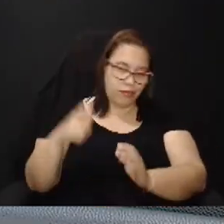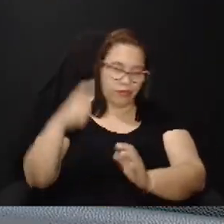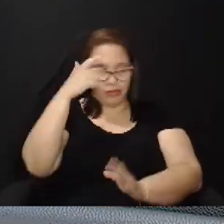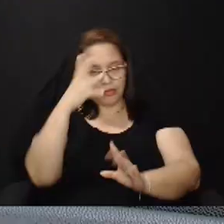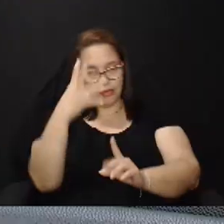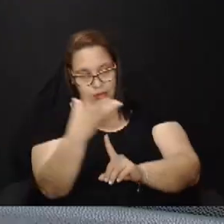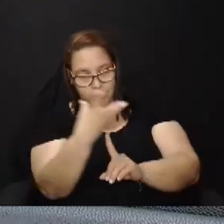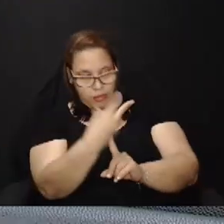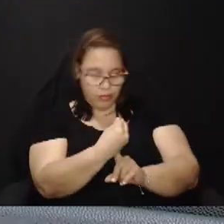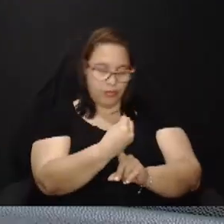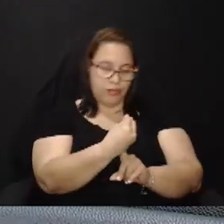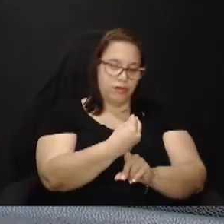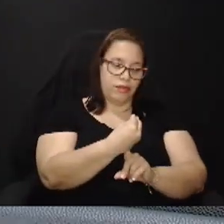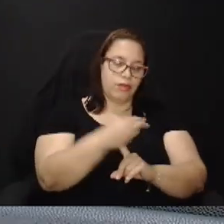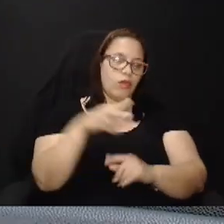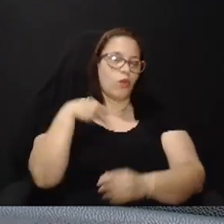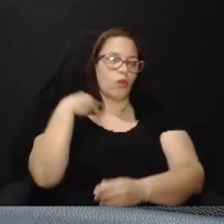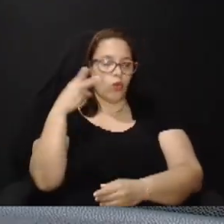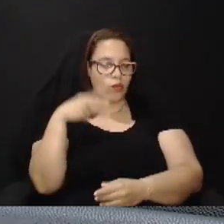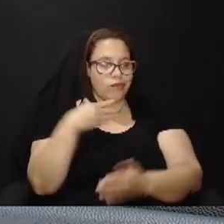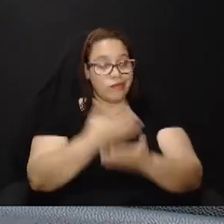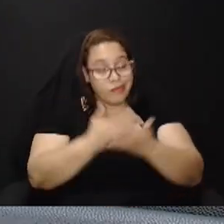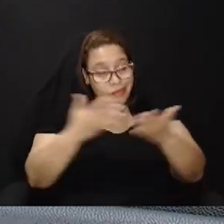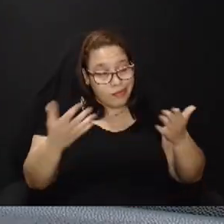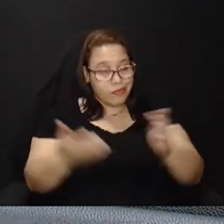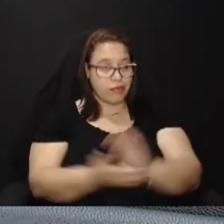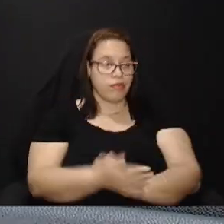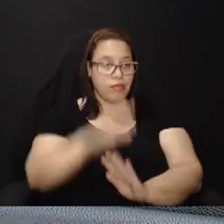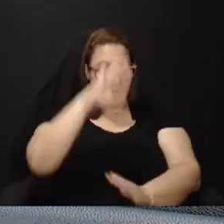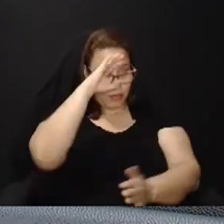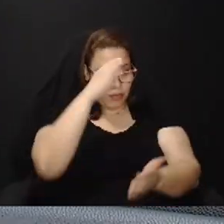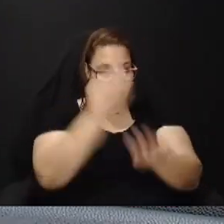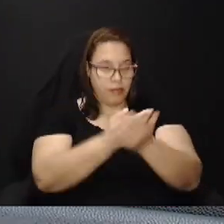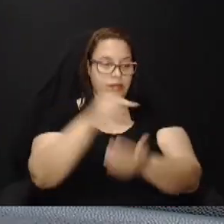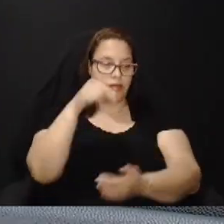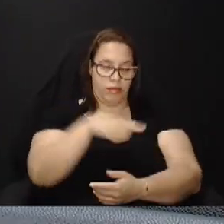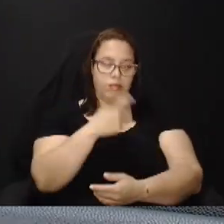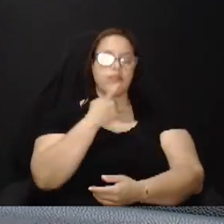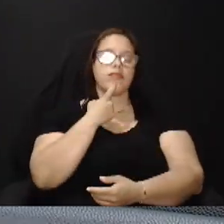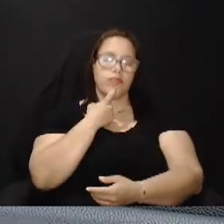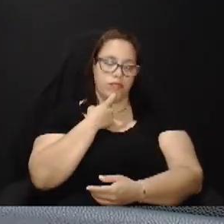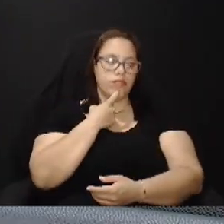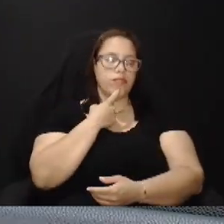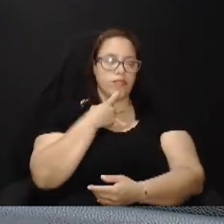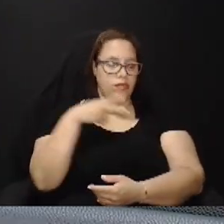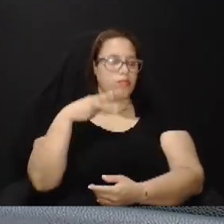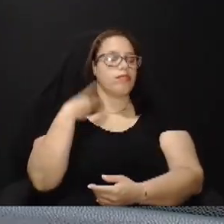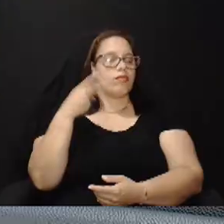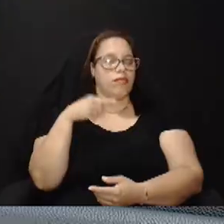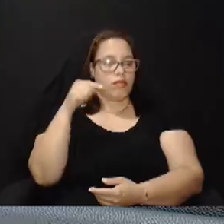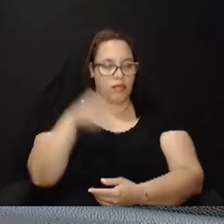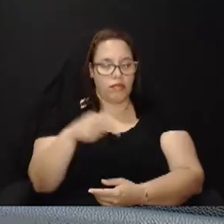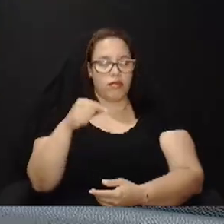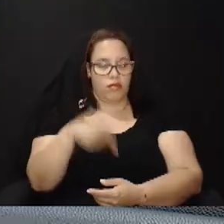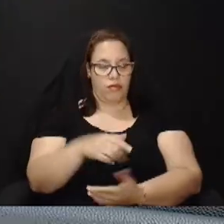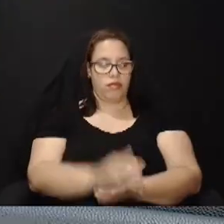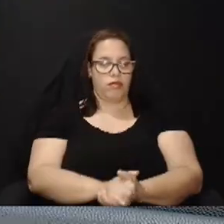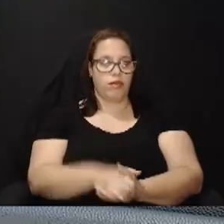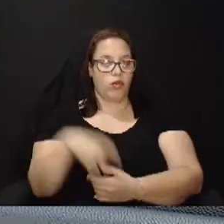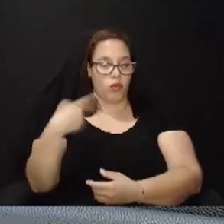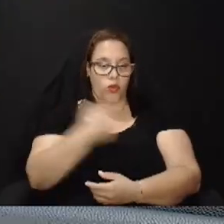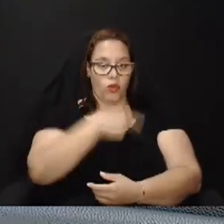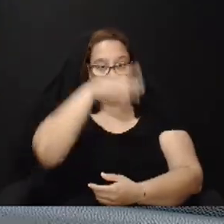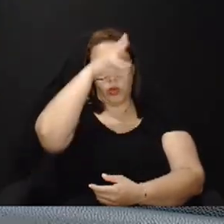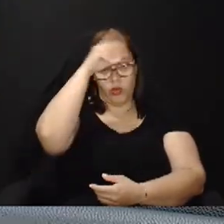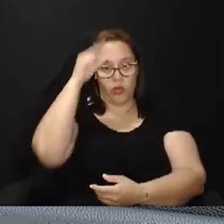da política, enfim. E a gente acredita muito nessa cidade, acredita muito nos vereadores dessa casa, no nosso prefeito hoje. Vamos para